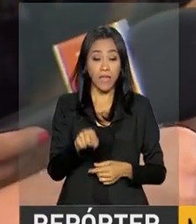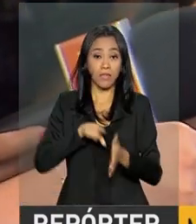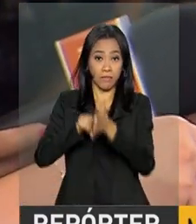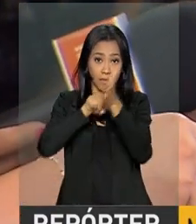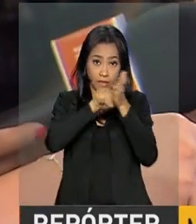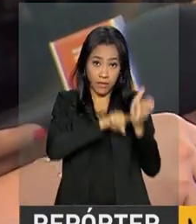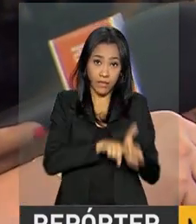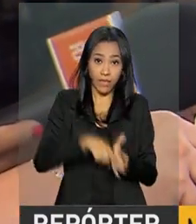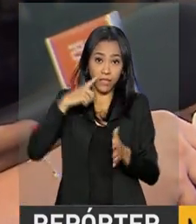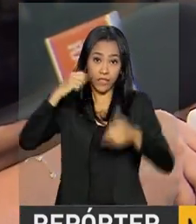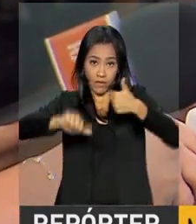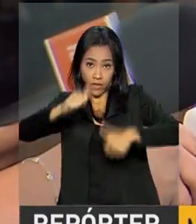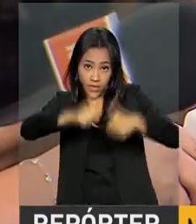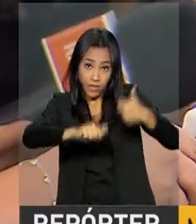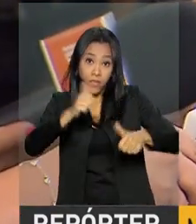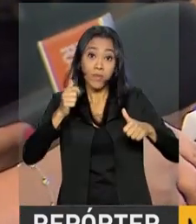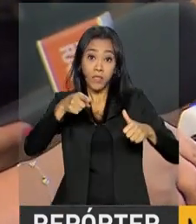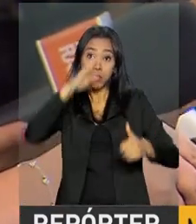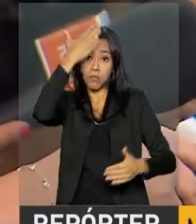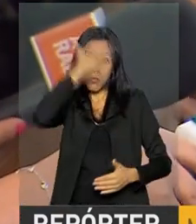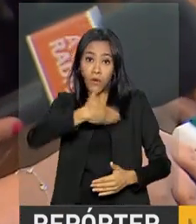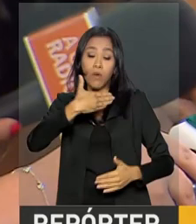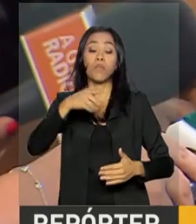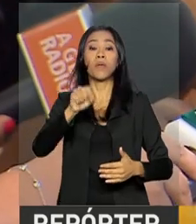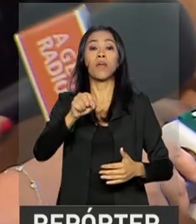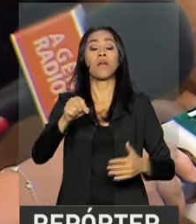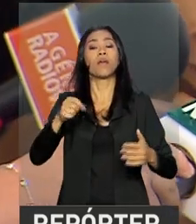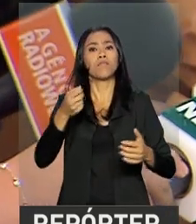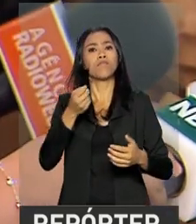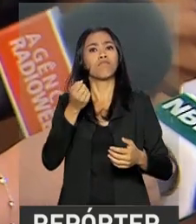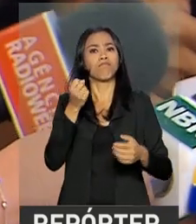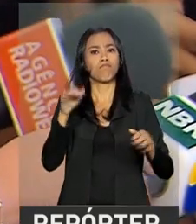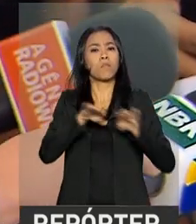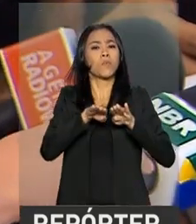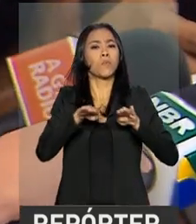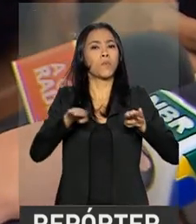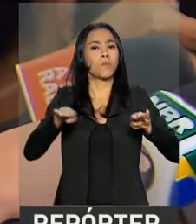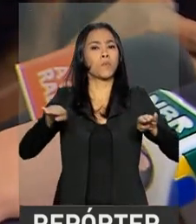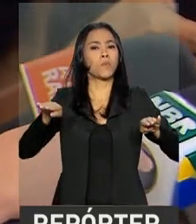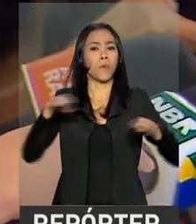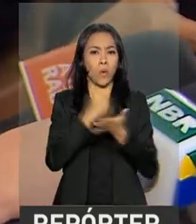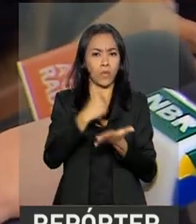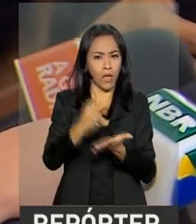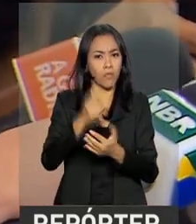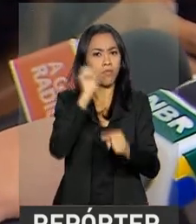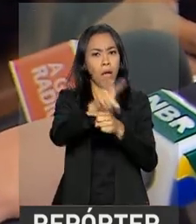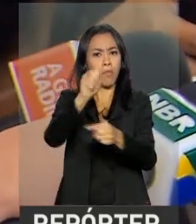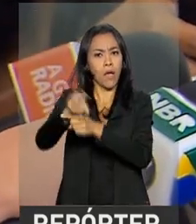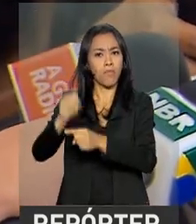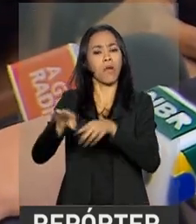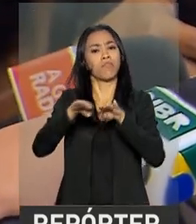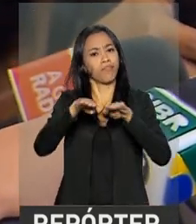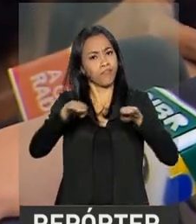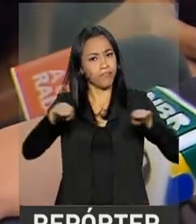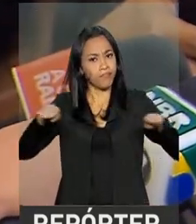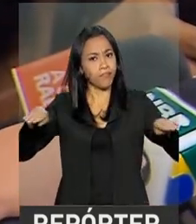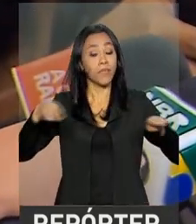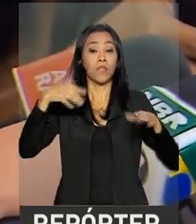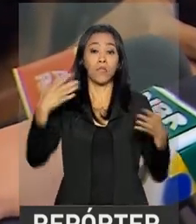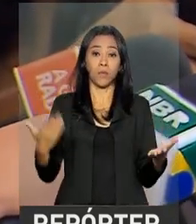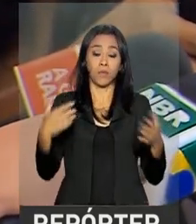ele significa uma estabilidade do emprego então 2017 sinaliza né o